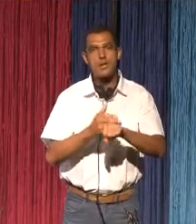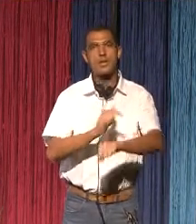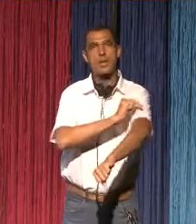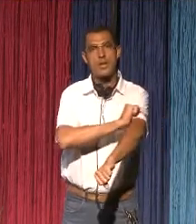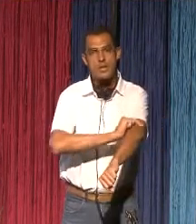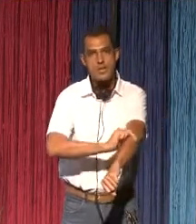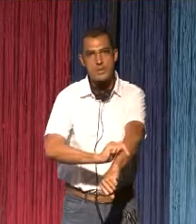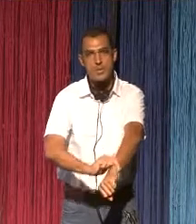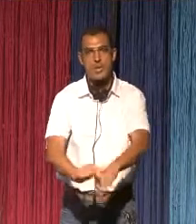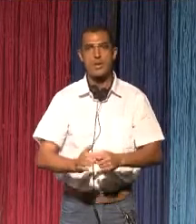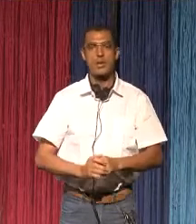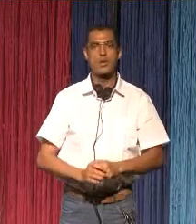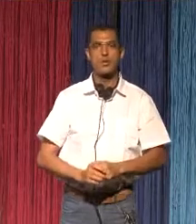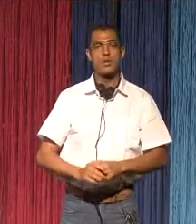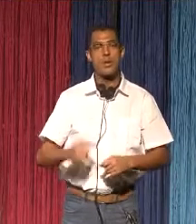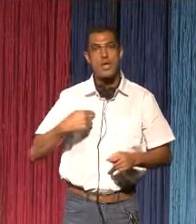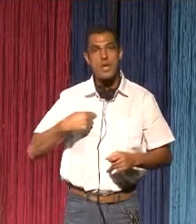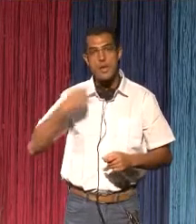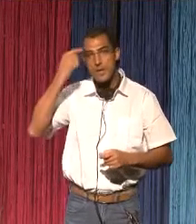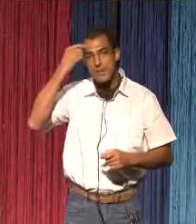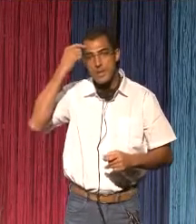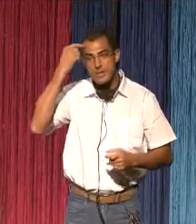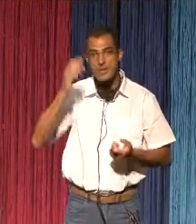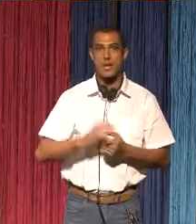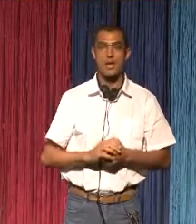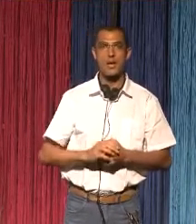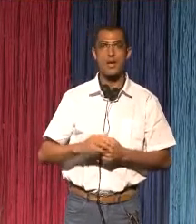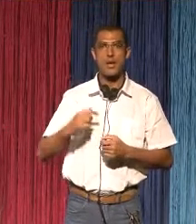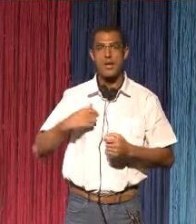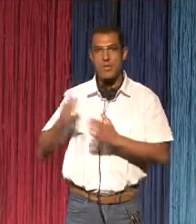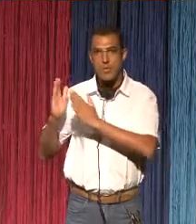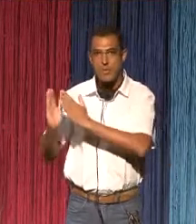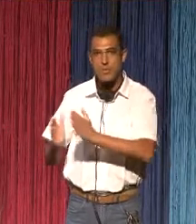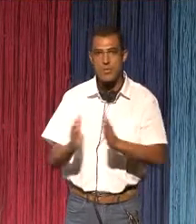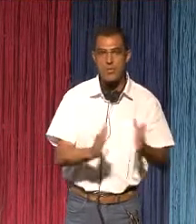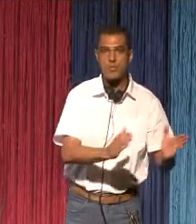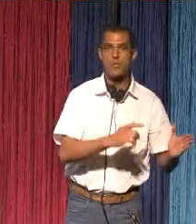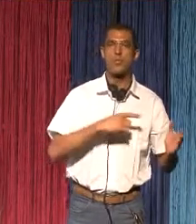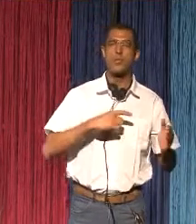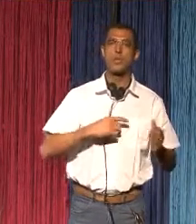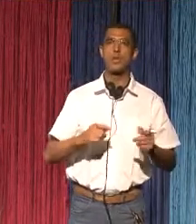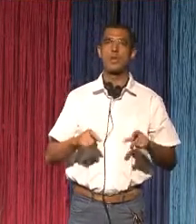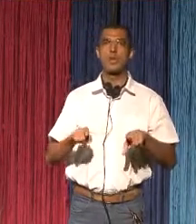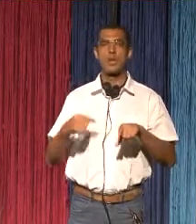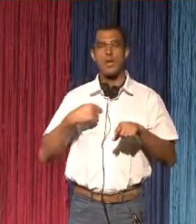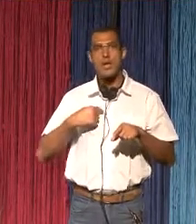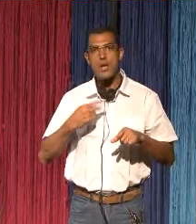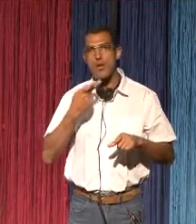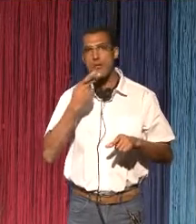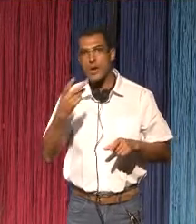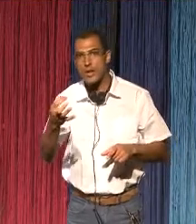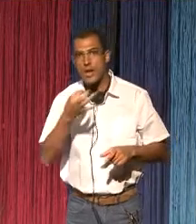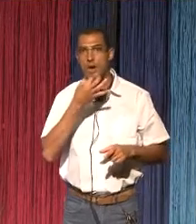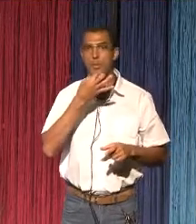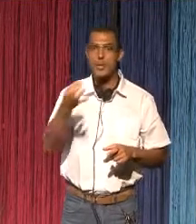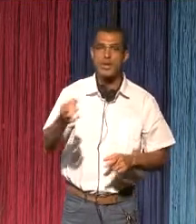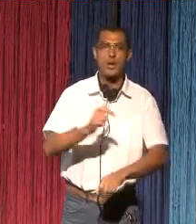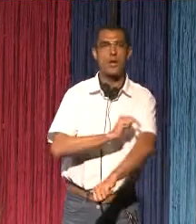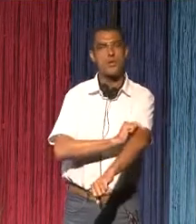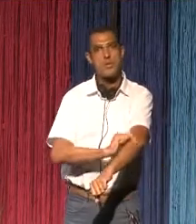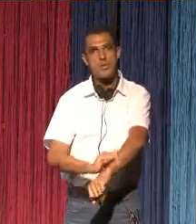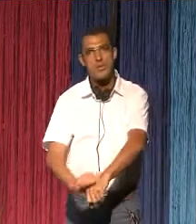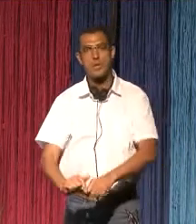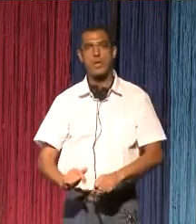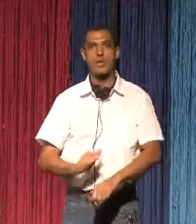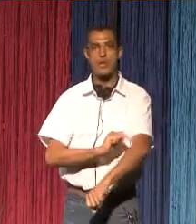antecipação, a crítica, o raciocínio, o planejamento, a argumentação, o respeito por si mesmo, o